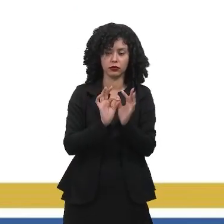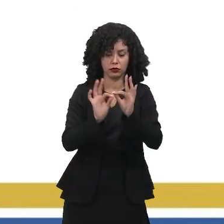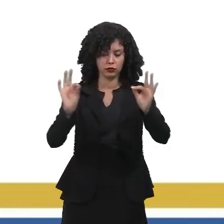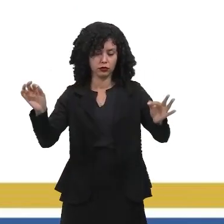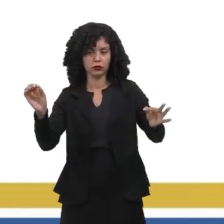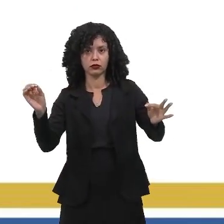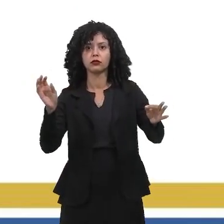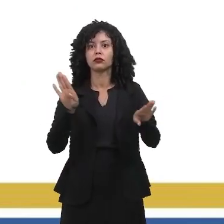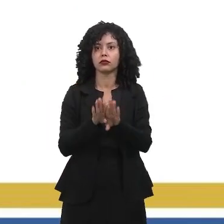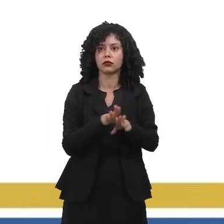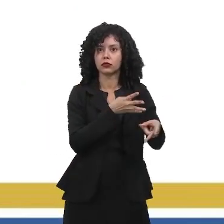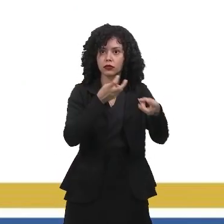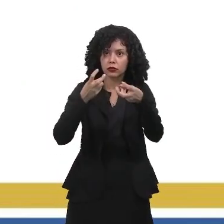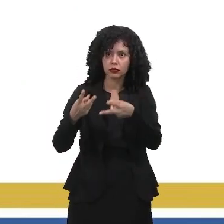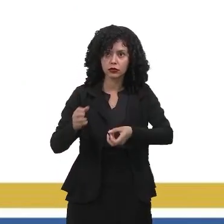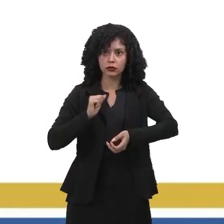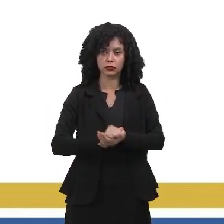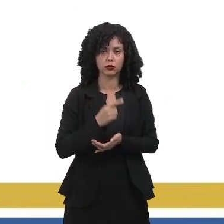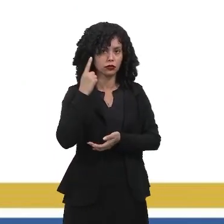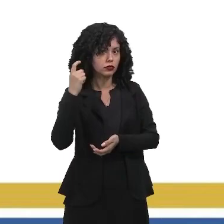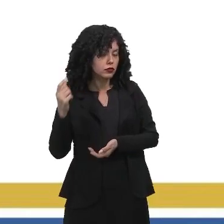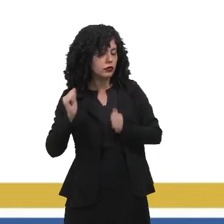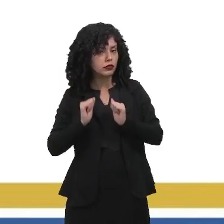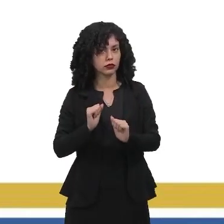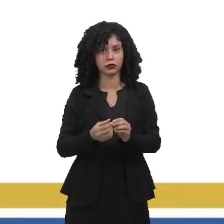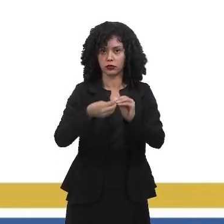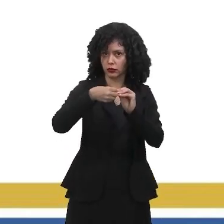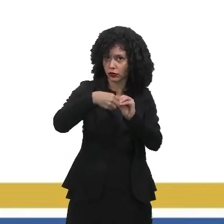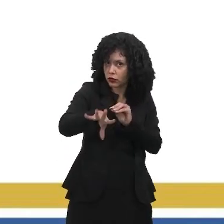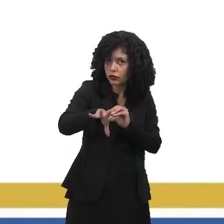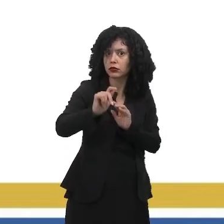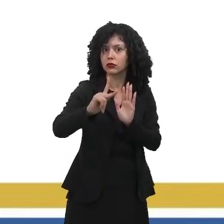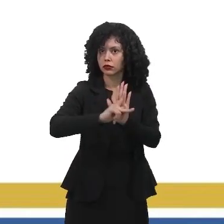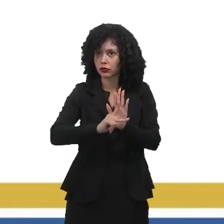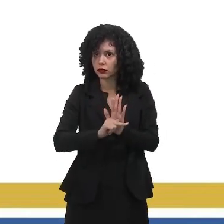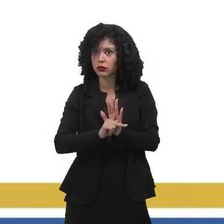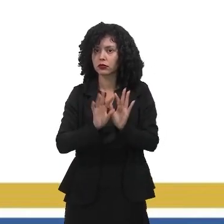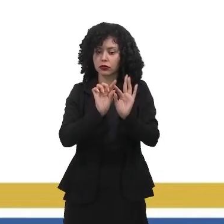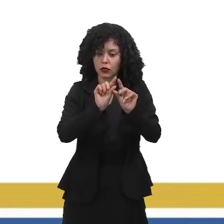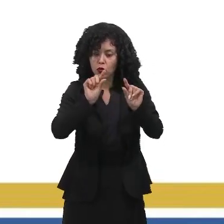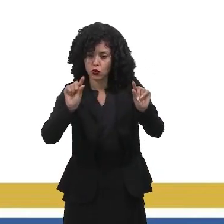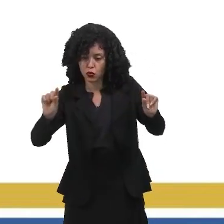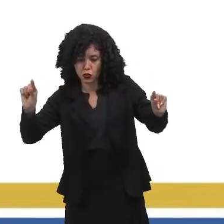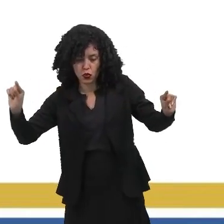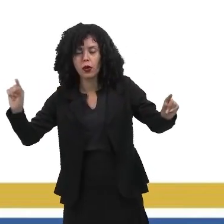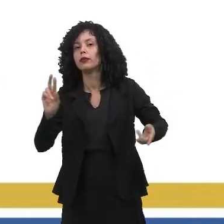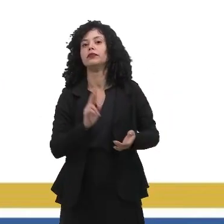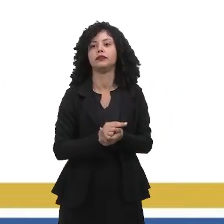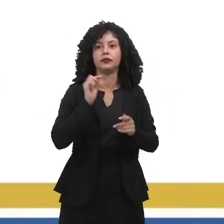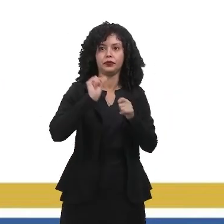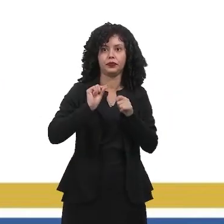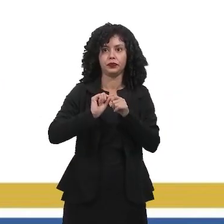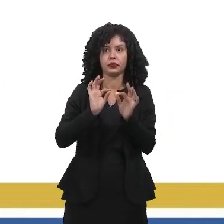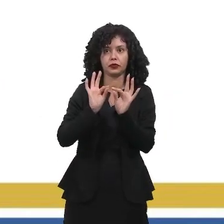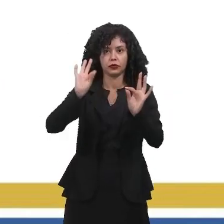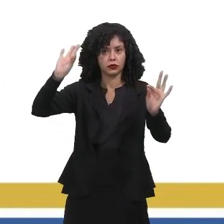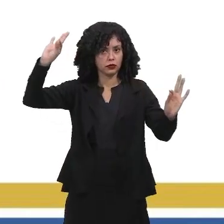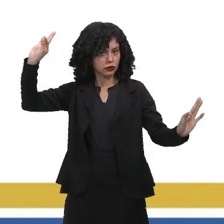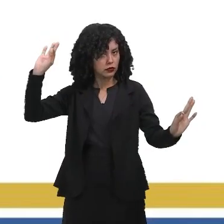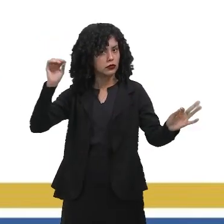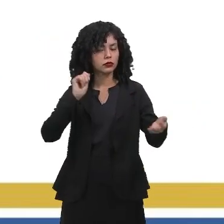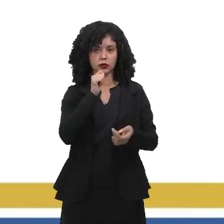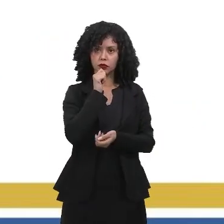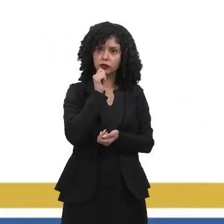barbante. Ao perceberem que o som pode ser transmitido através do barbante, resolvem alterar o comprimento do